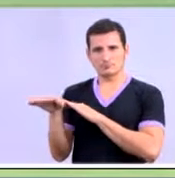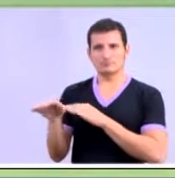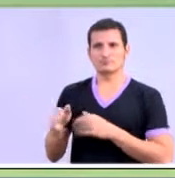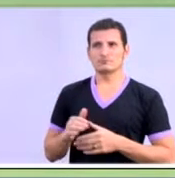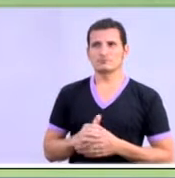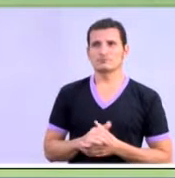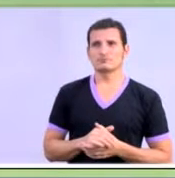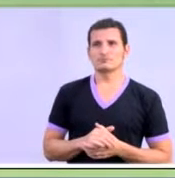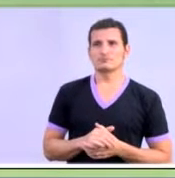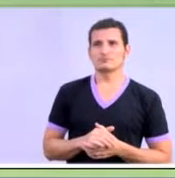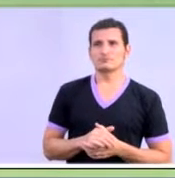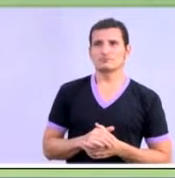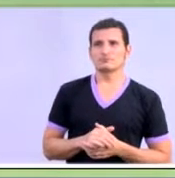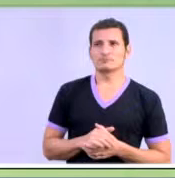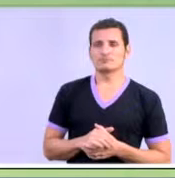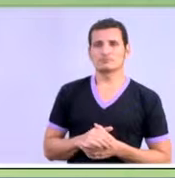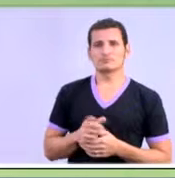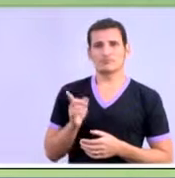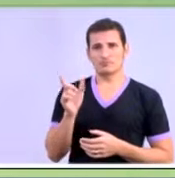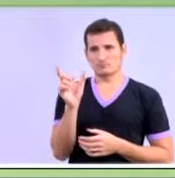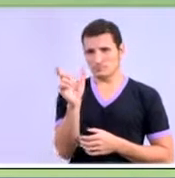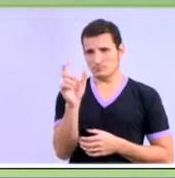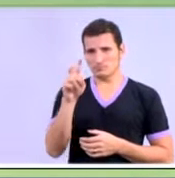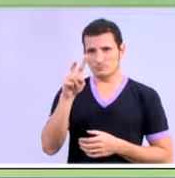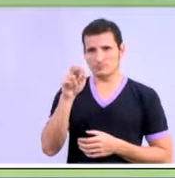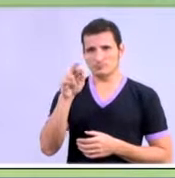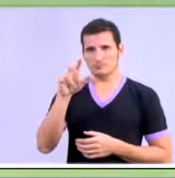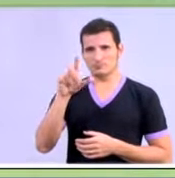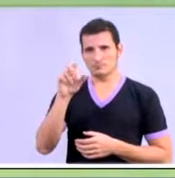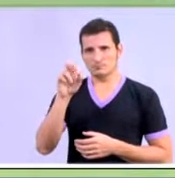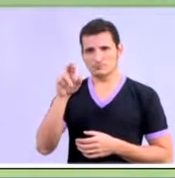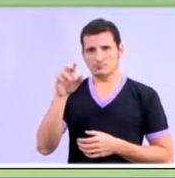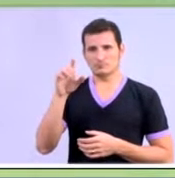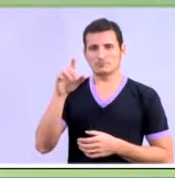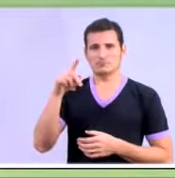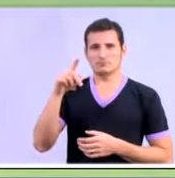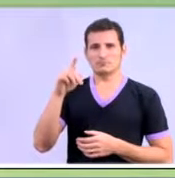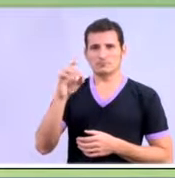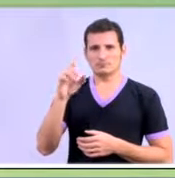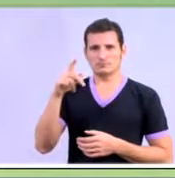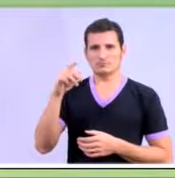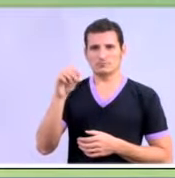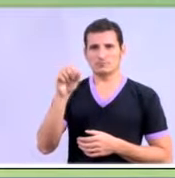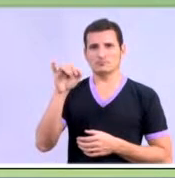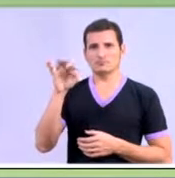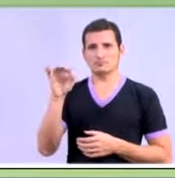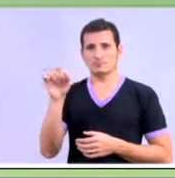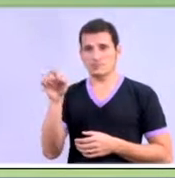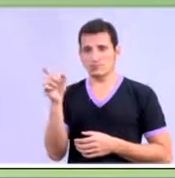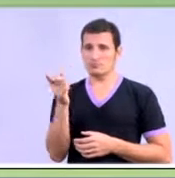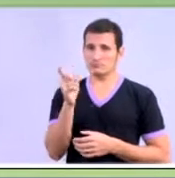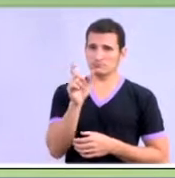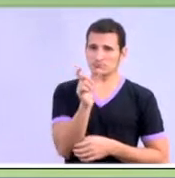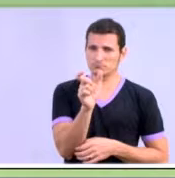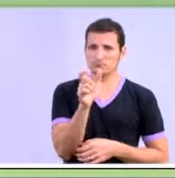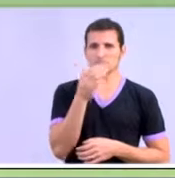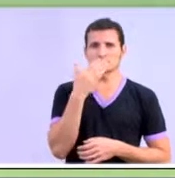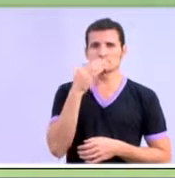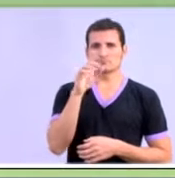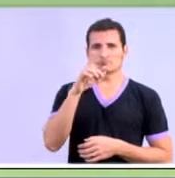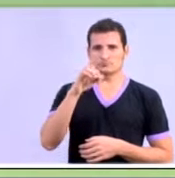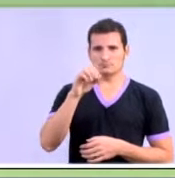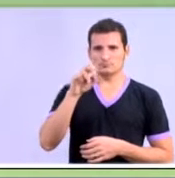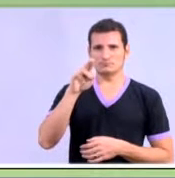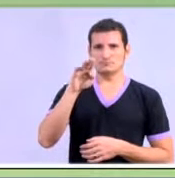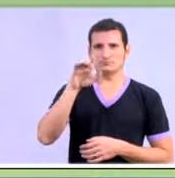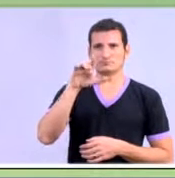né? Essa variável, valor do depósito, é do tipo double, né? E quando esse método receber o valor do depósito, o que vai